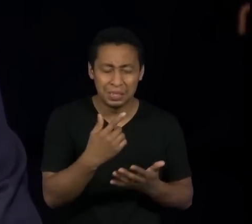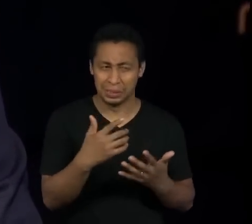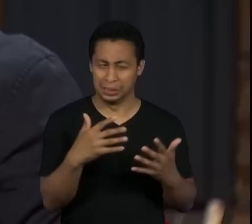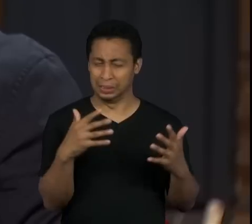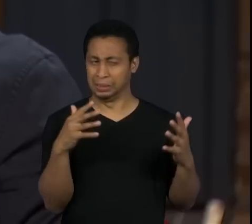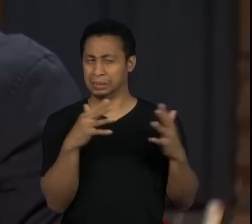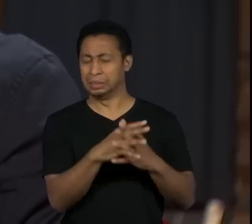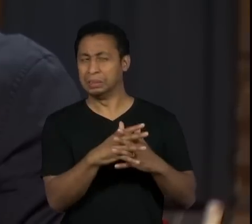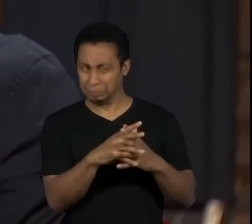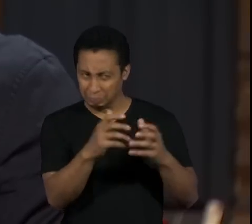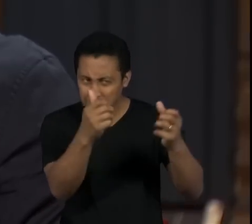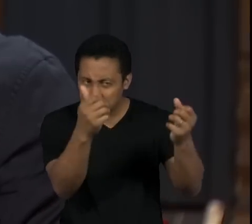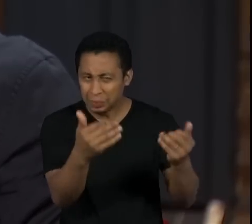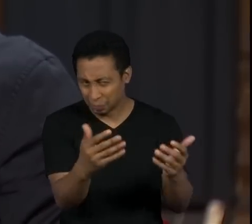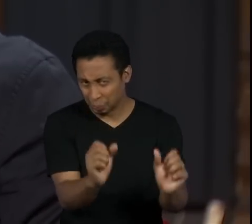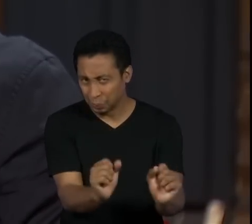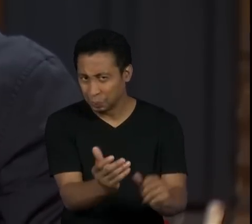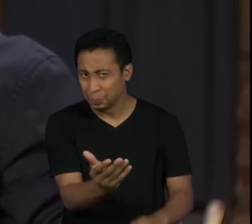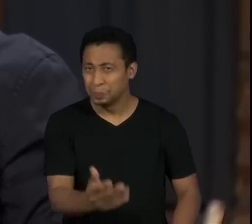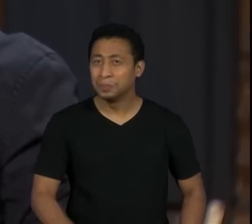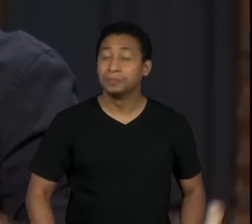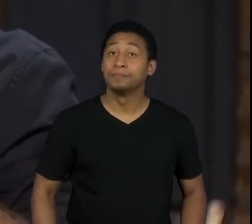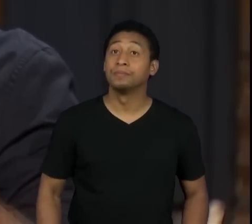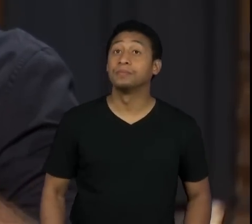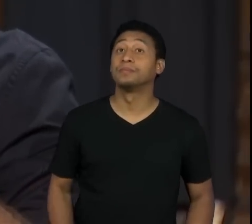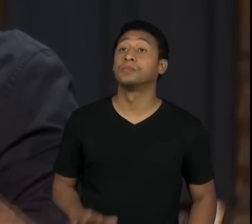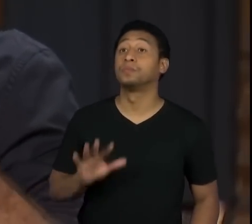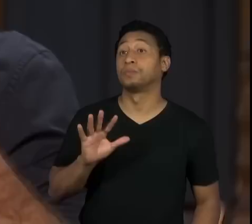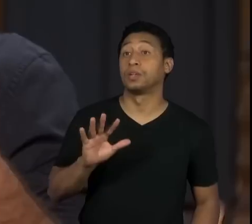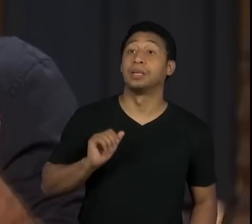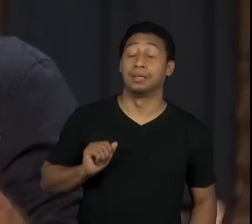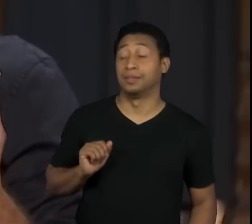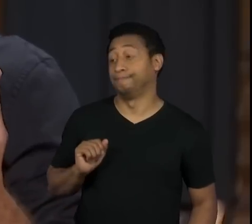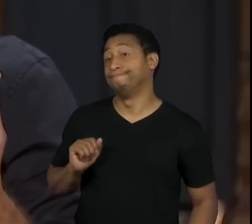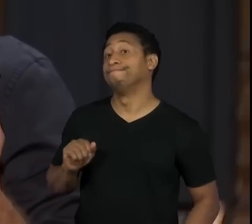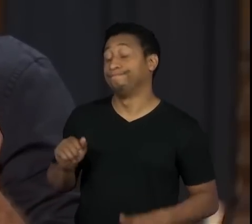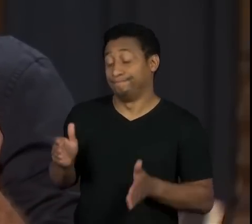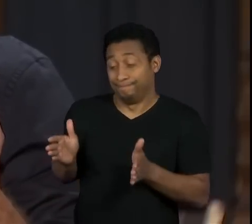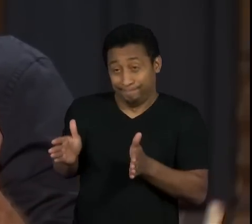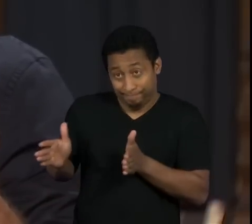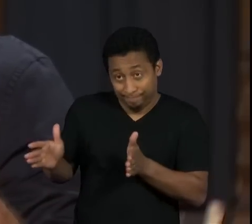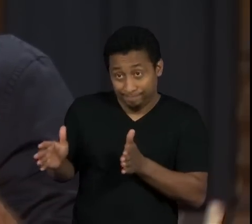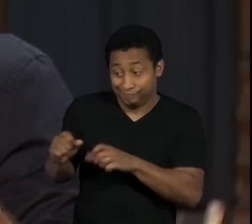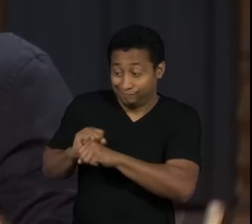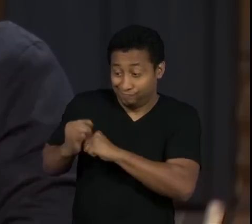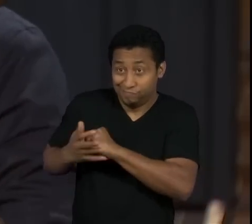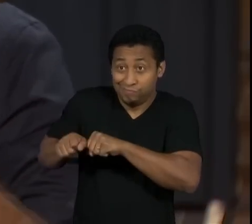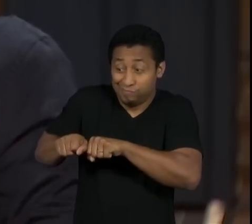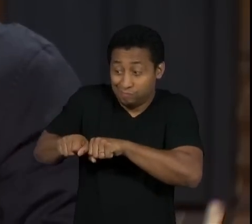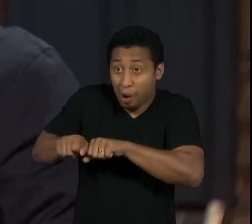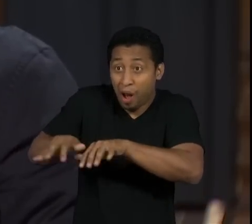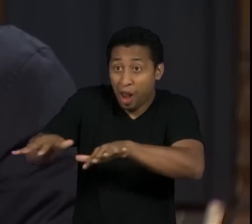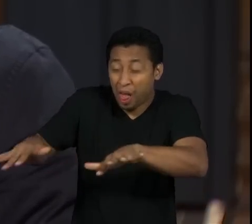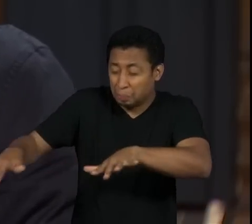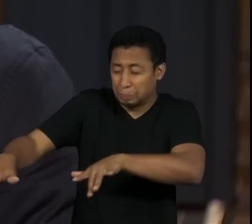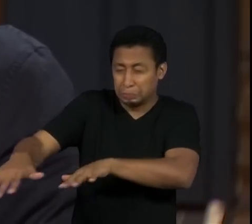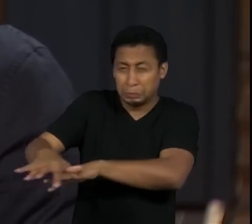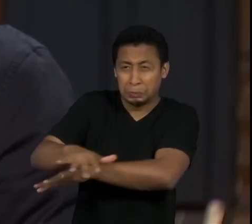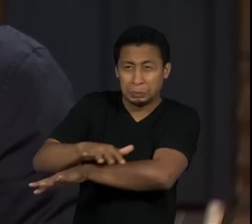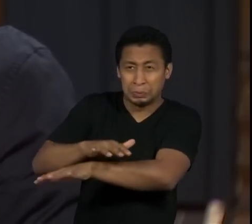parece. Eu acho que isso ficou escancarado com a pandemia. Os números